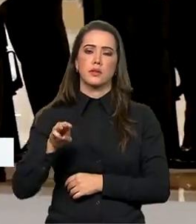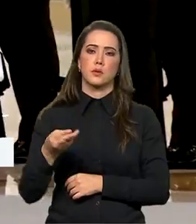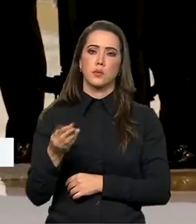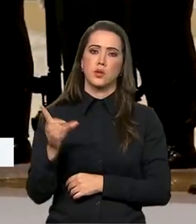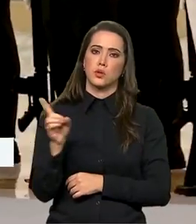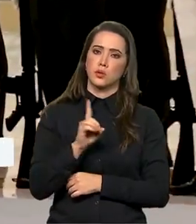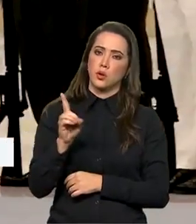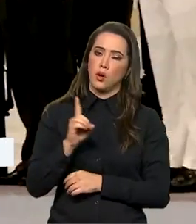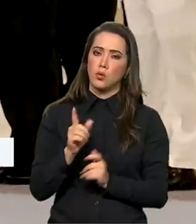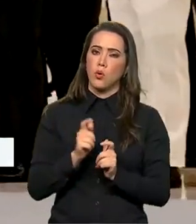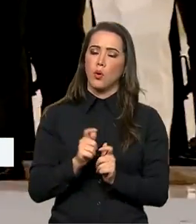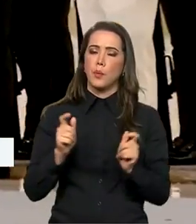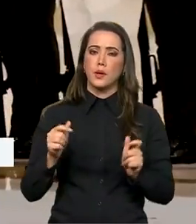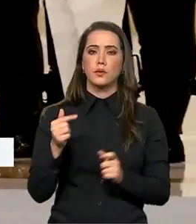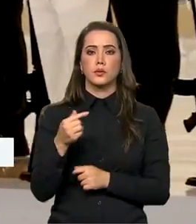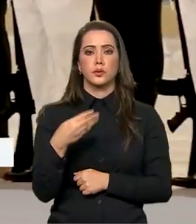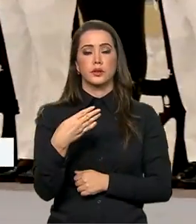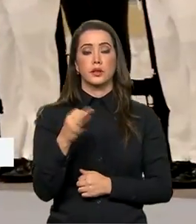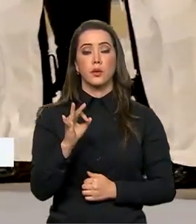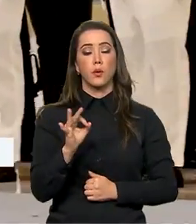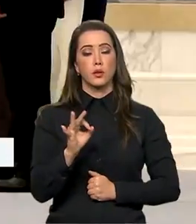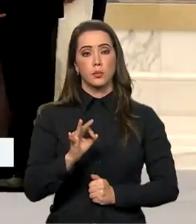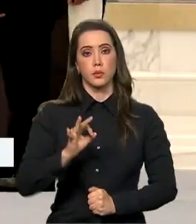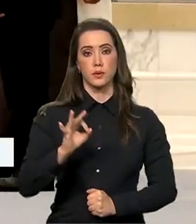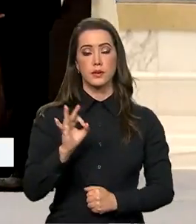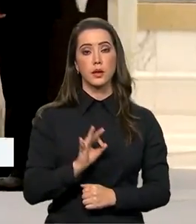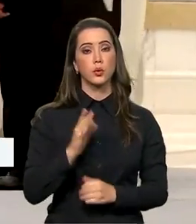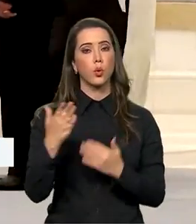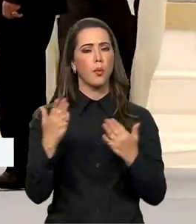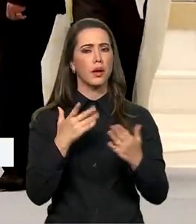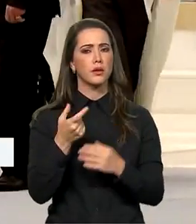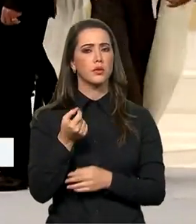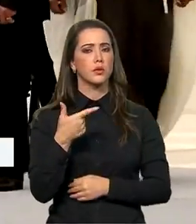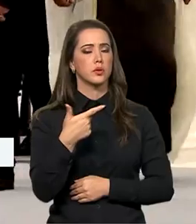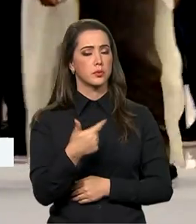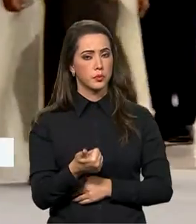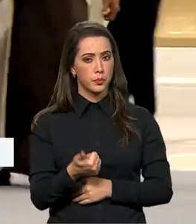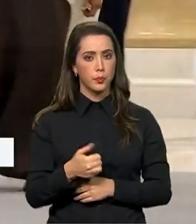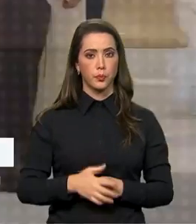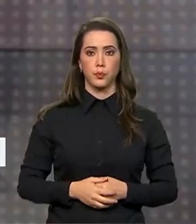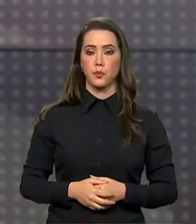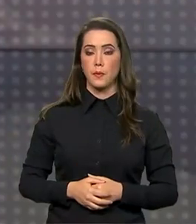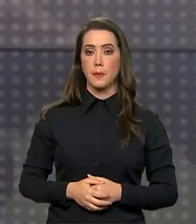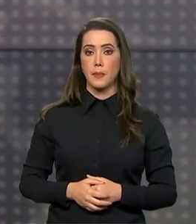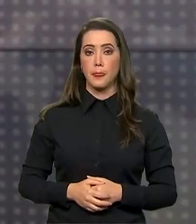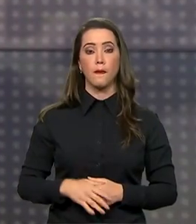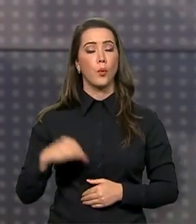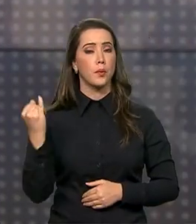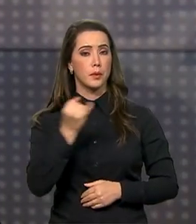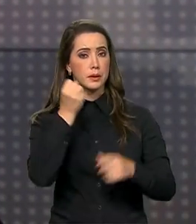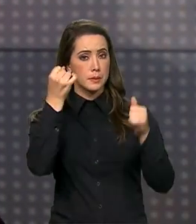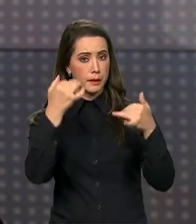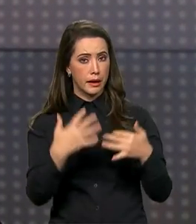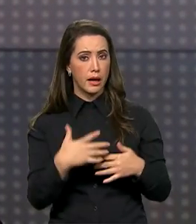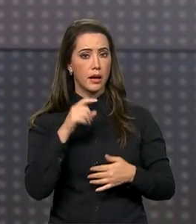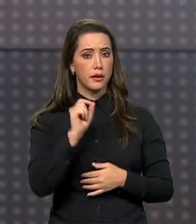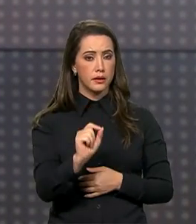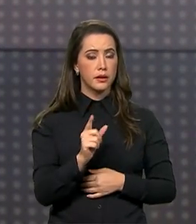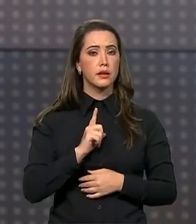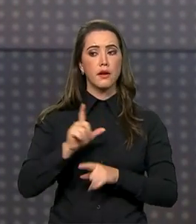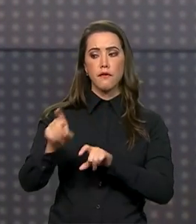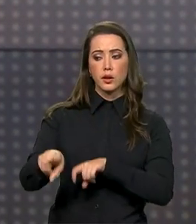US$ 5,7 bilhões, com um aumento de 74% em relação a 2021. O destaque fica por conta